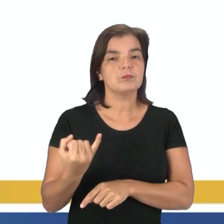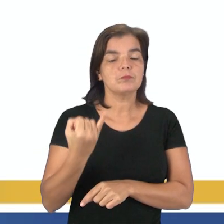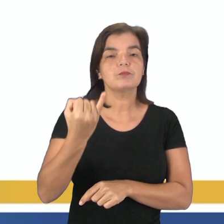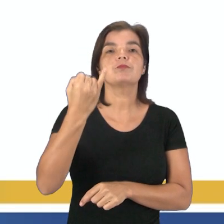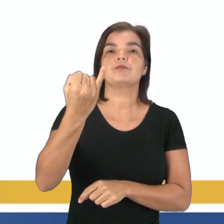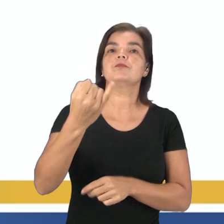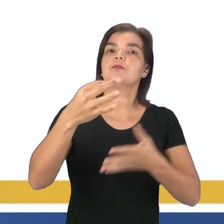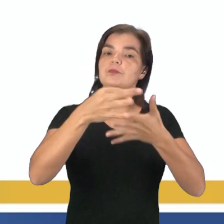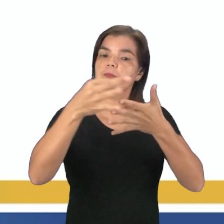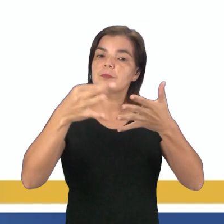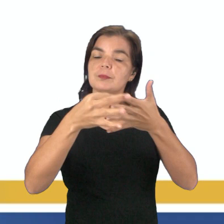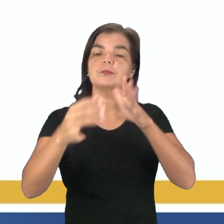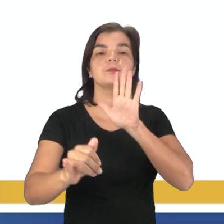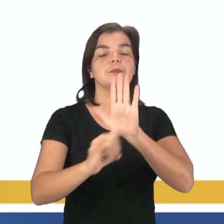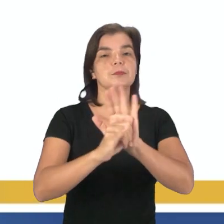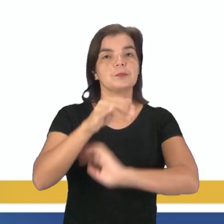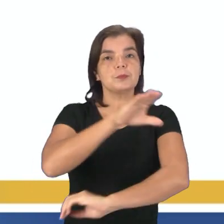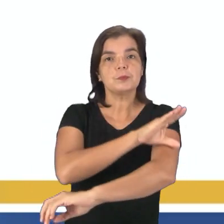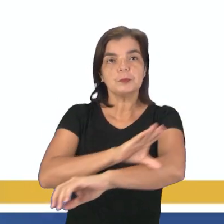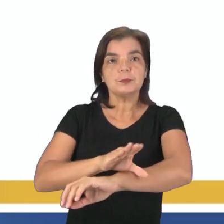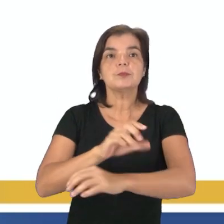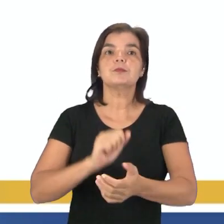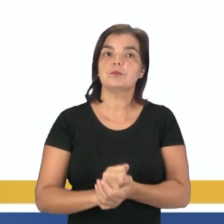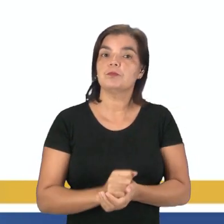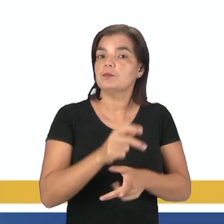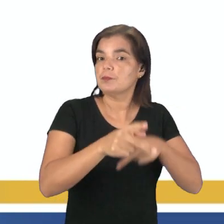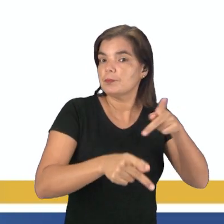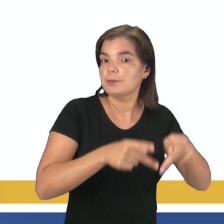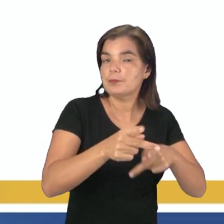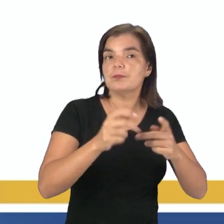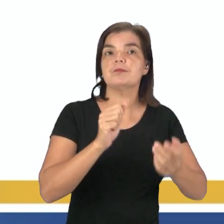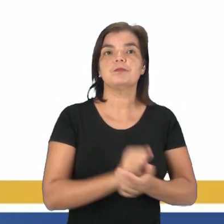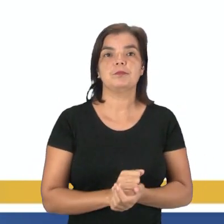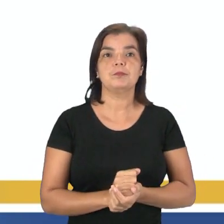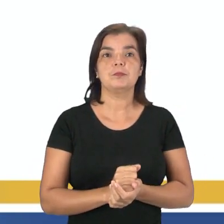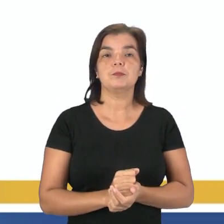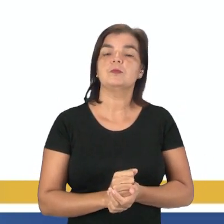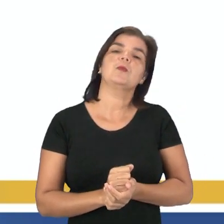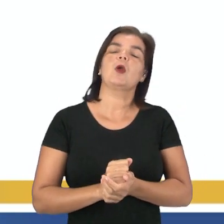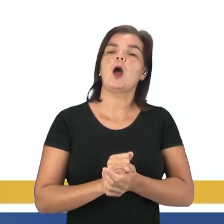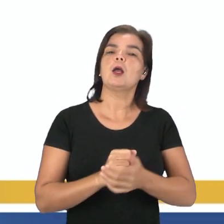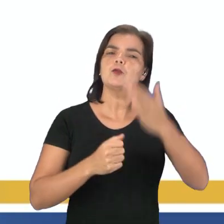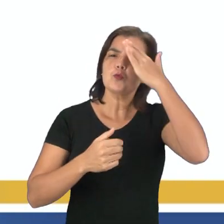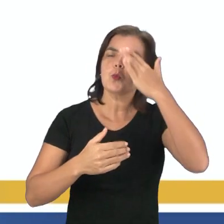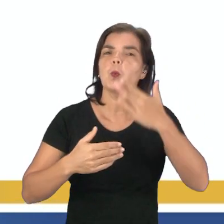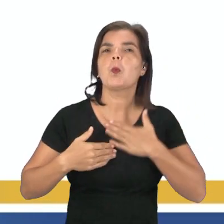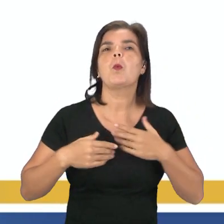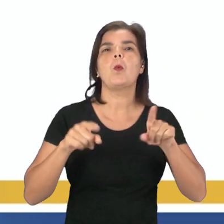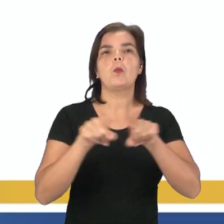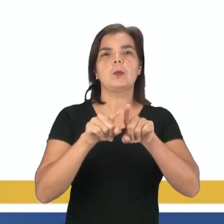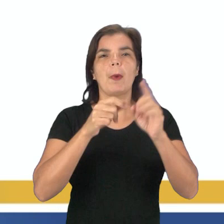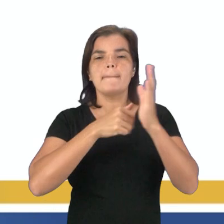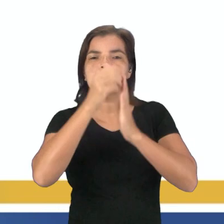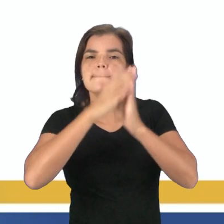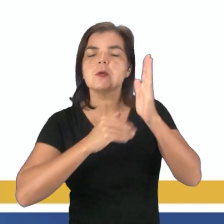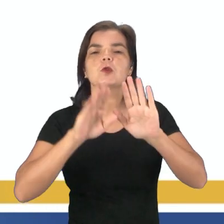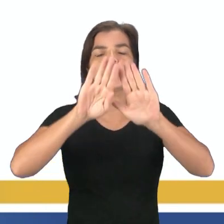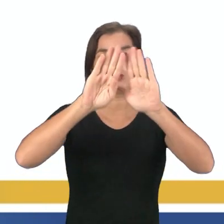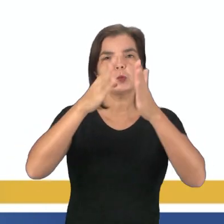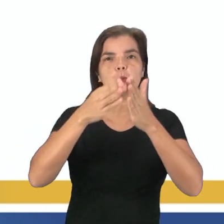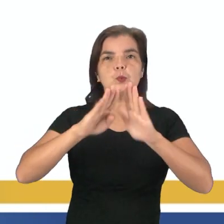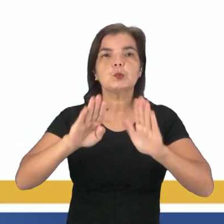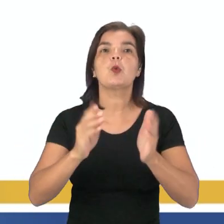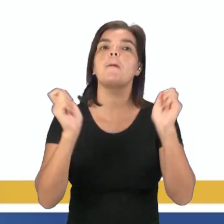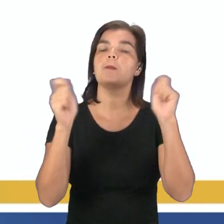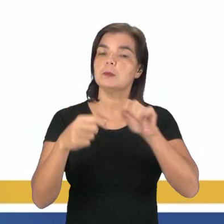artesãos também são fontes de elementos da identidade cultural de um povo. Os adereços corporais, a pintura e a escultura podem representar de